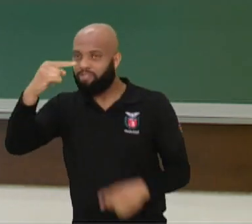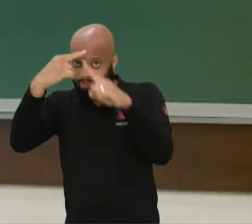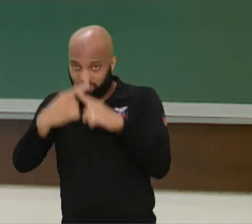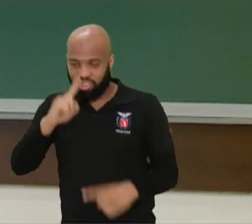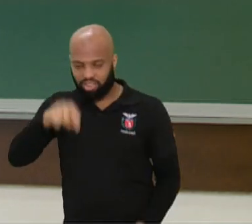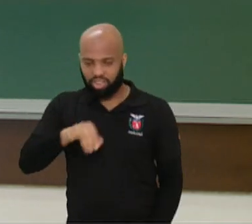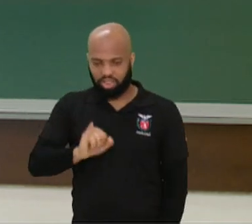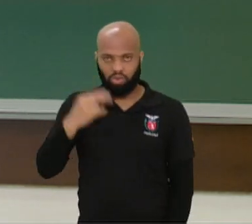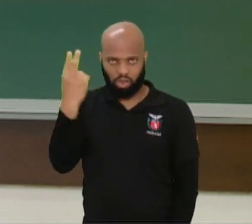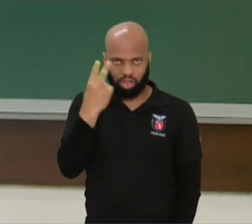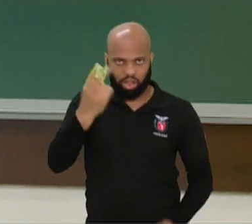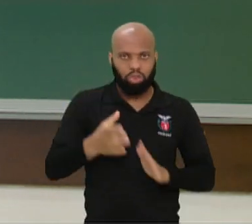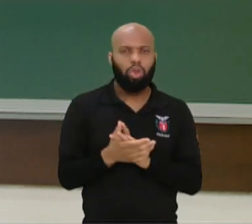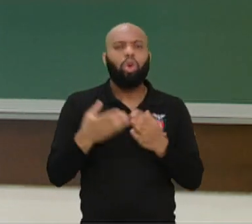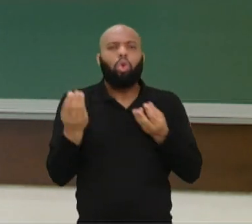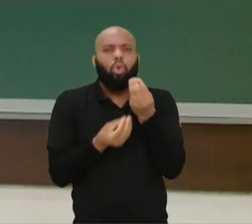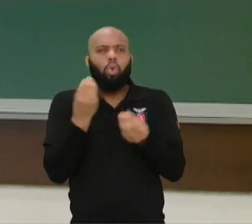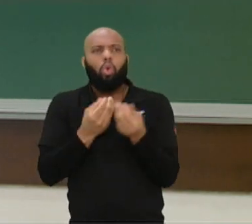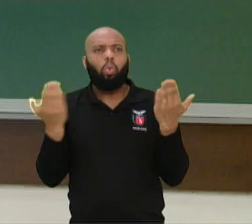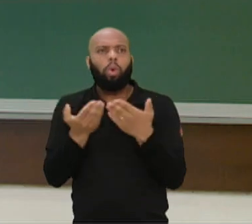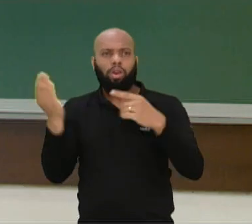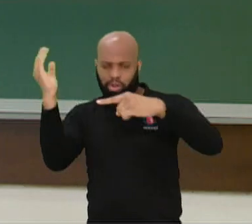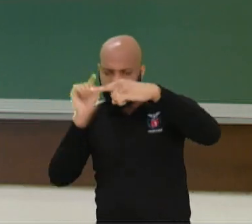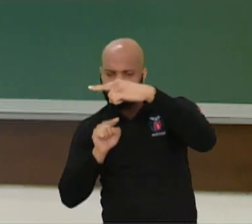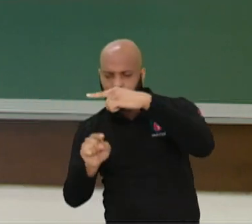quadrado. E como é que ficou meu denominador?